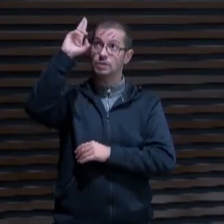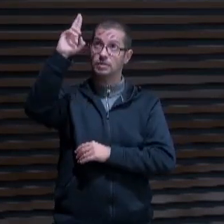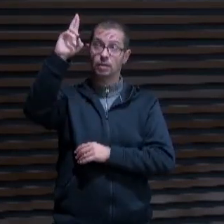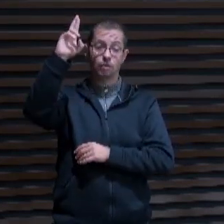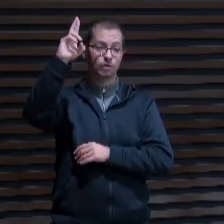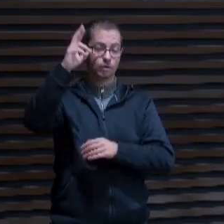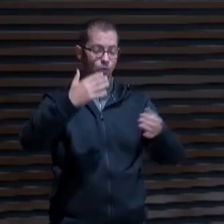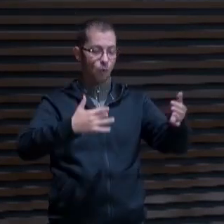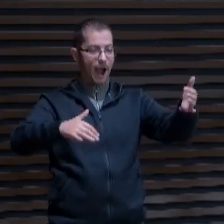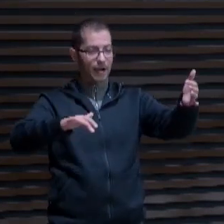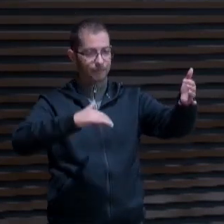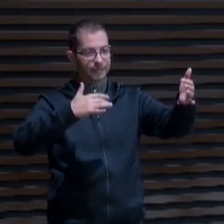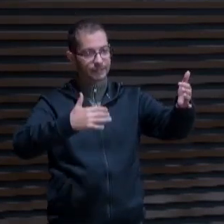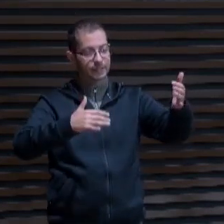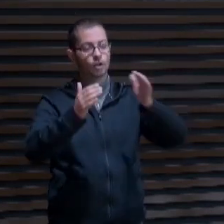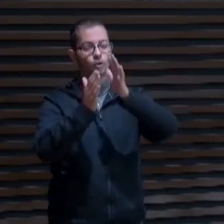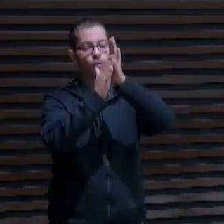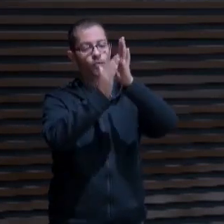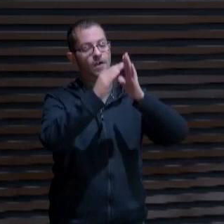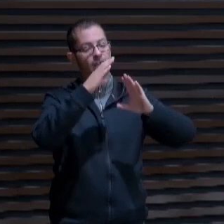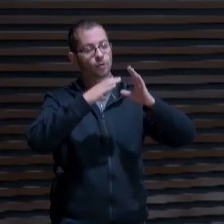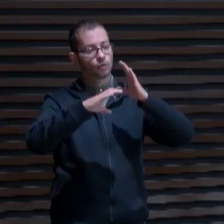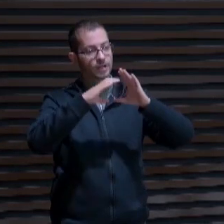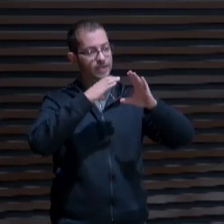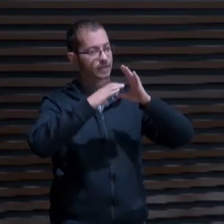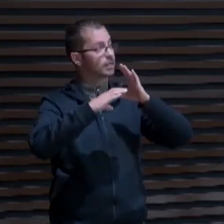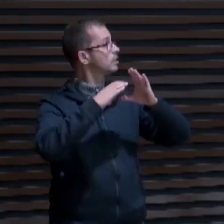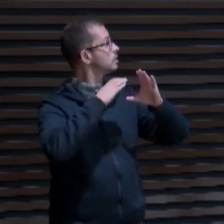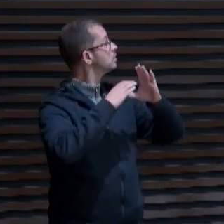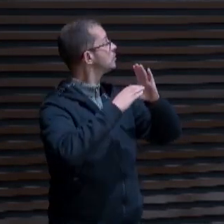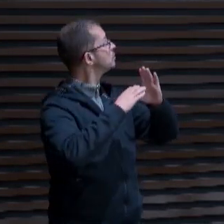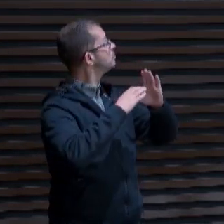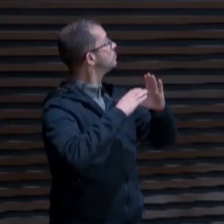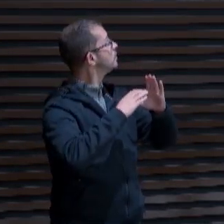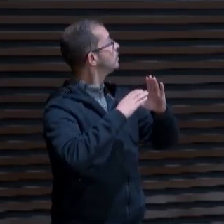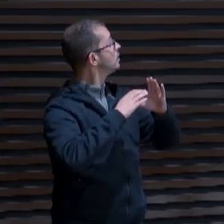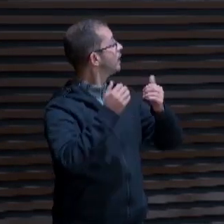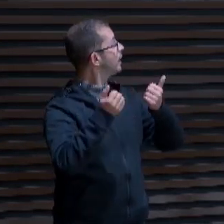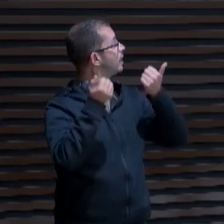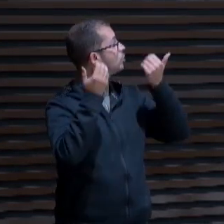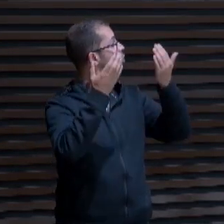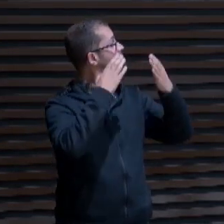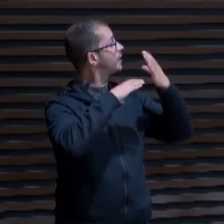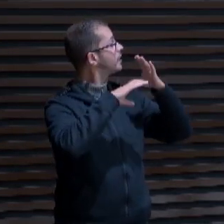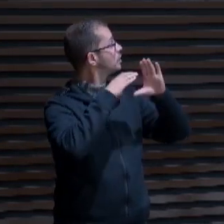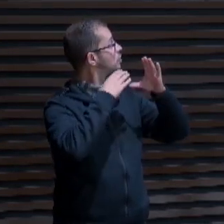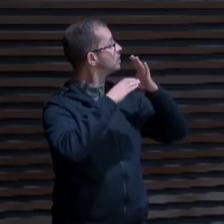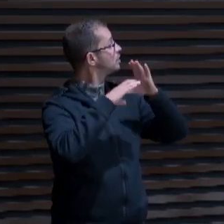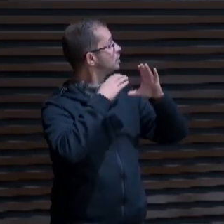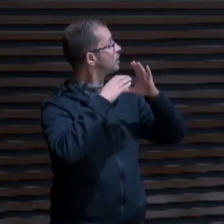harpa, louvai-o com cânticos no saltério de 10 cordas. Entoai-lhe novo